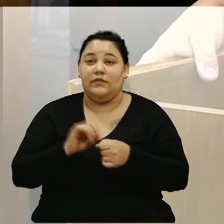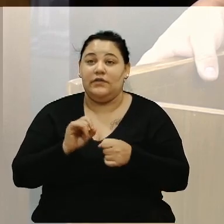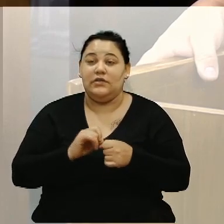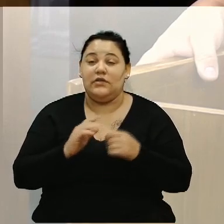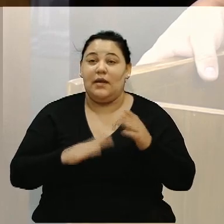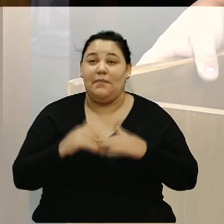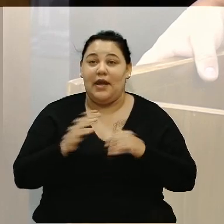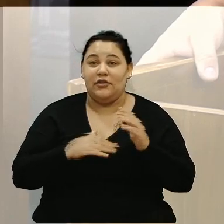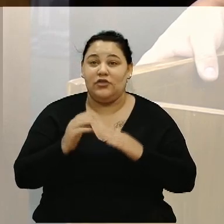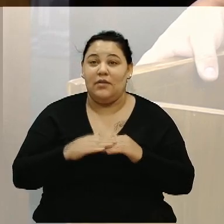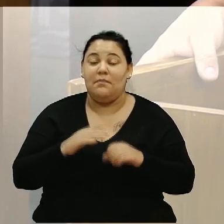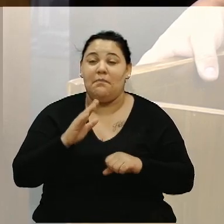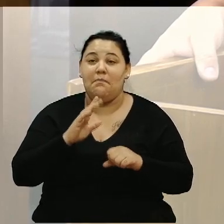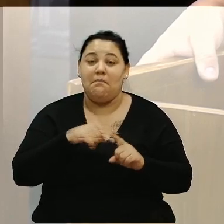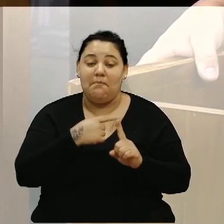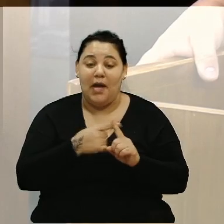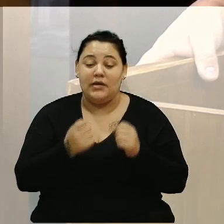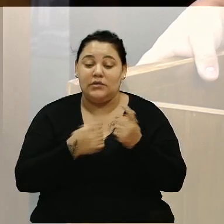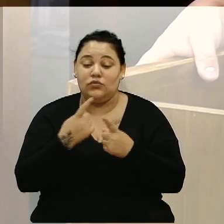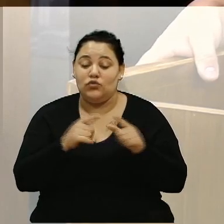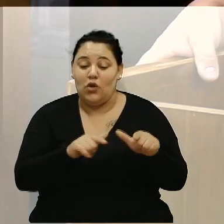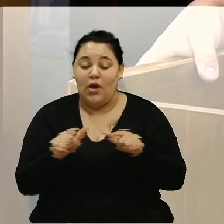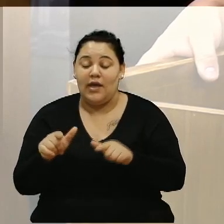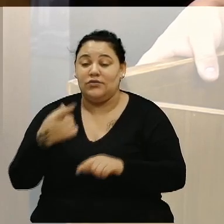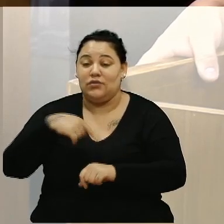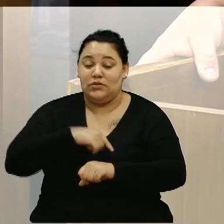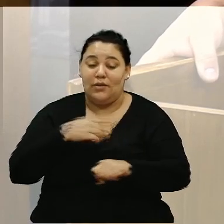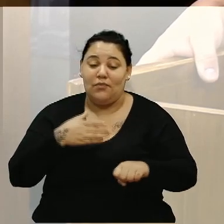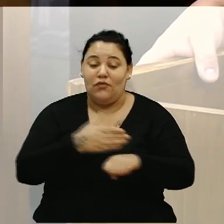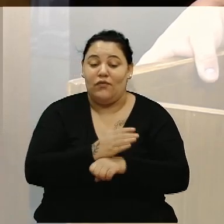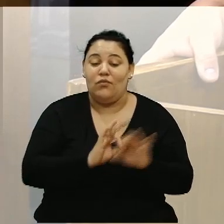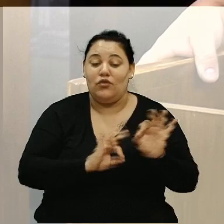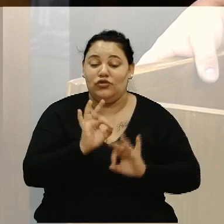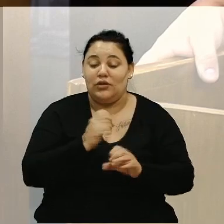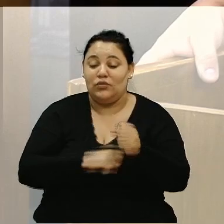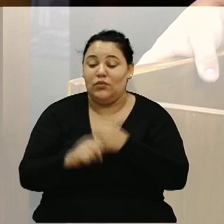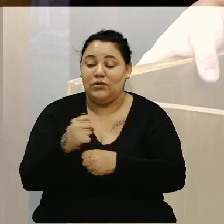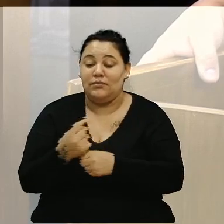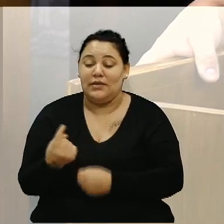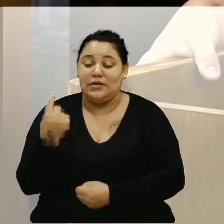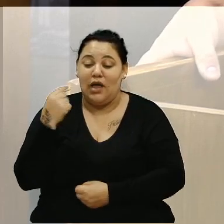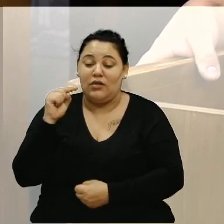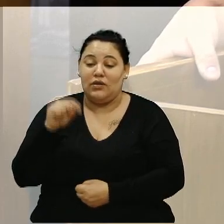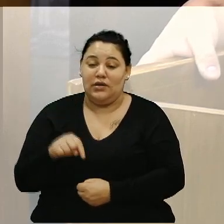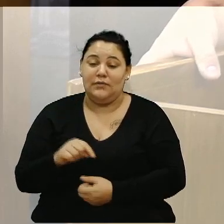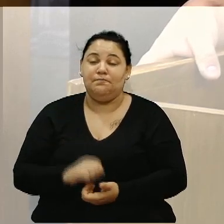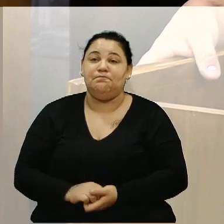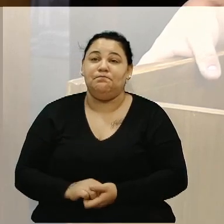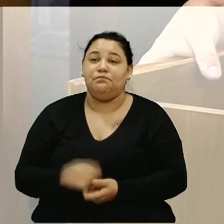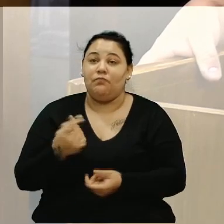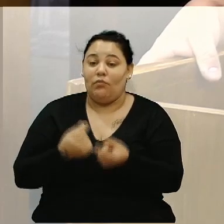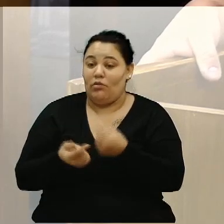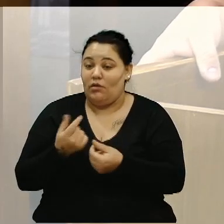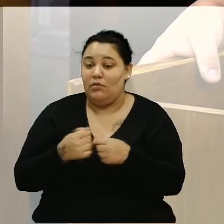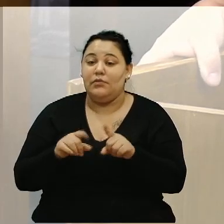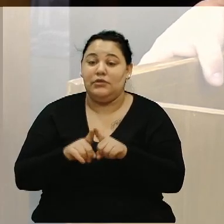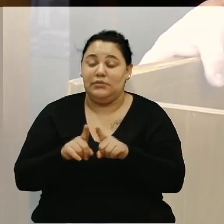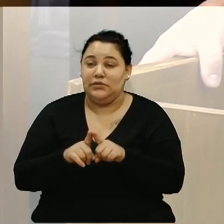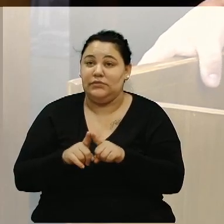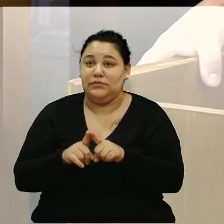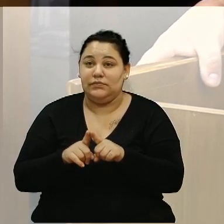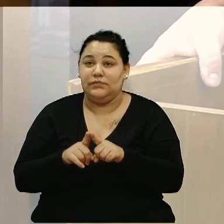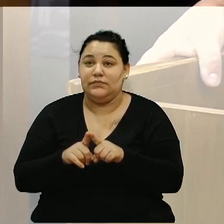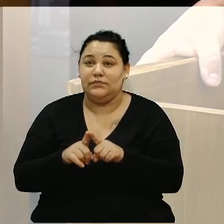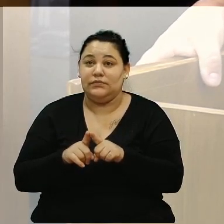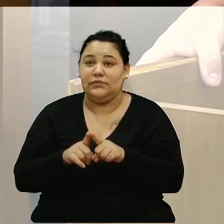alguns piscinões. Nós aprovamos um projeto o ano passado aqui, o financiamento, e que estava